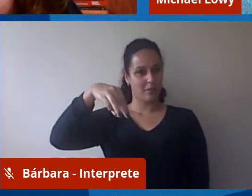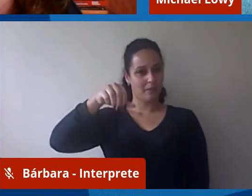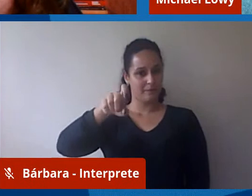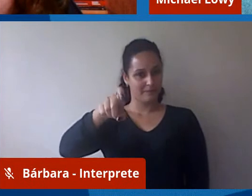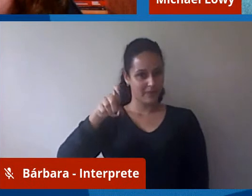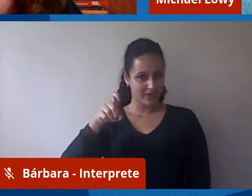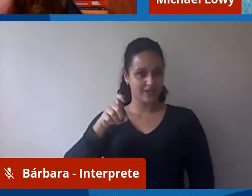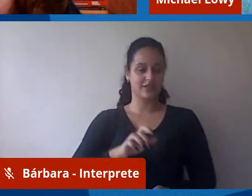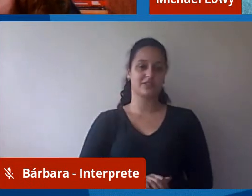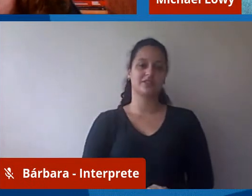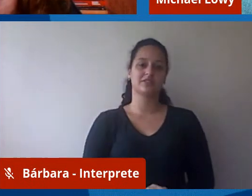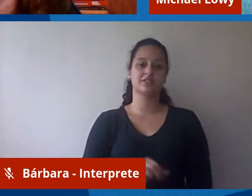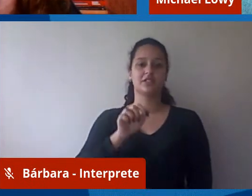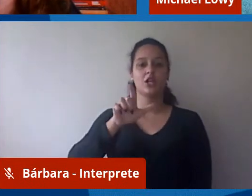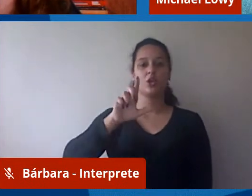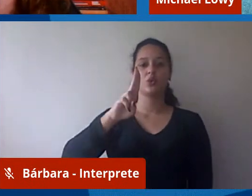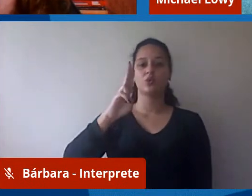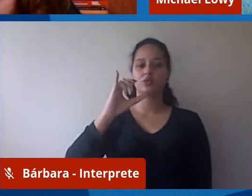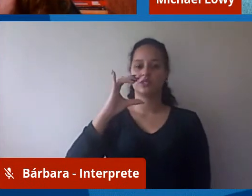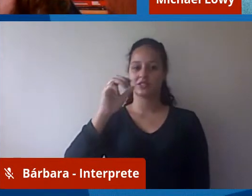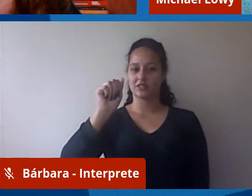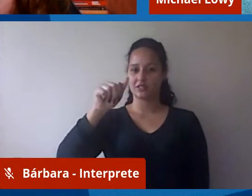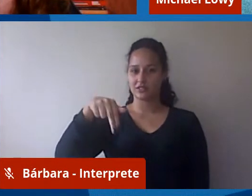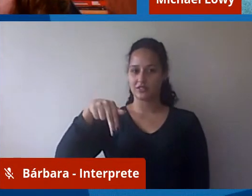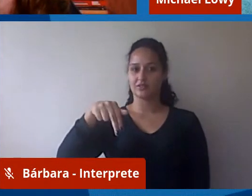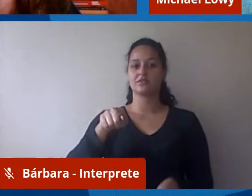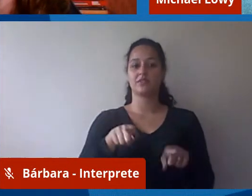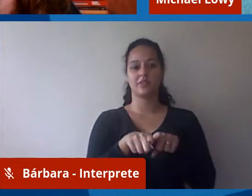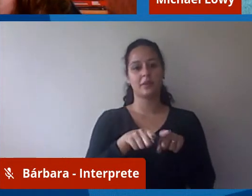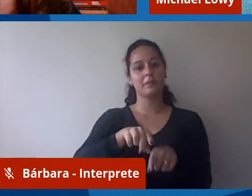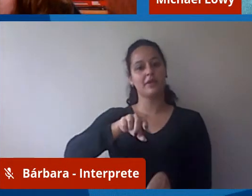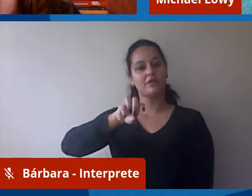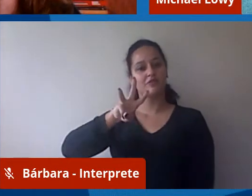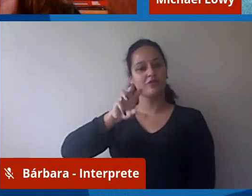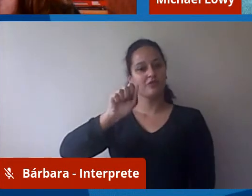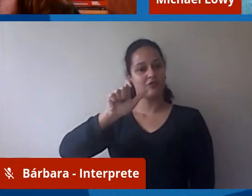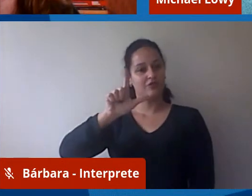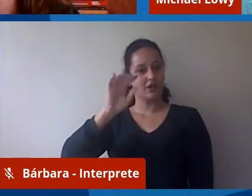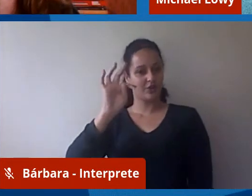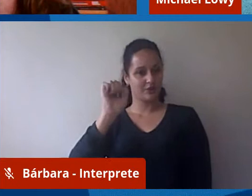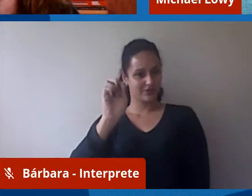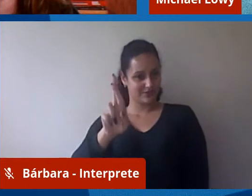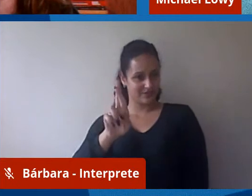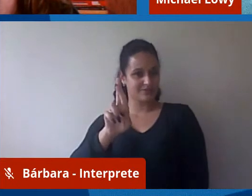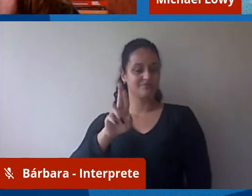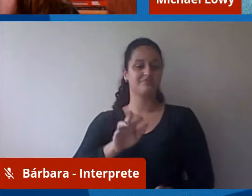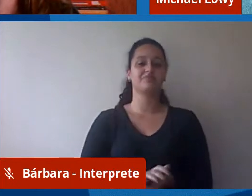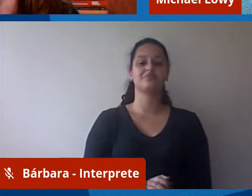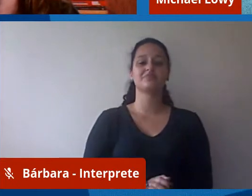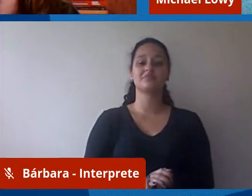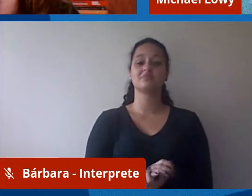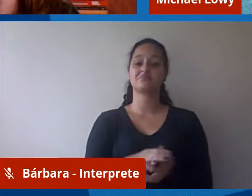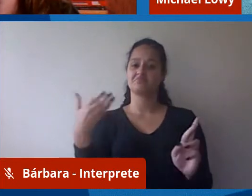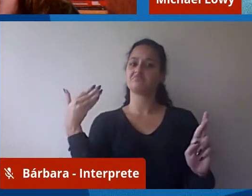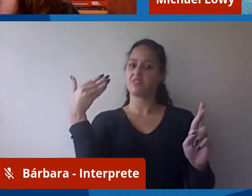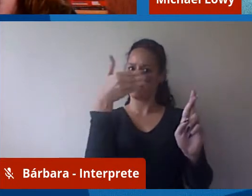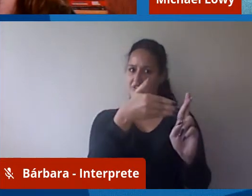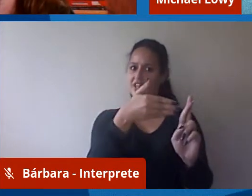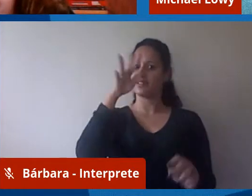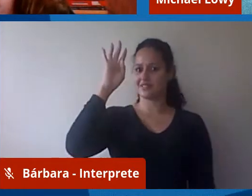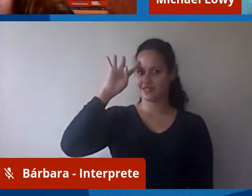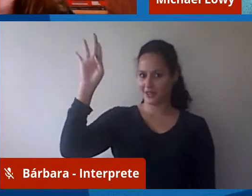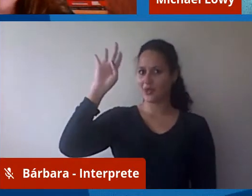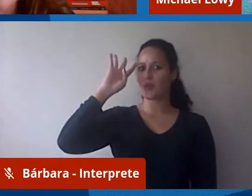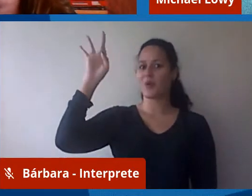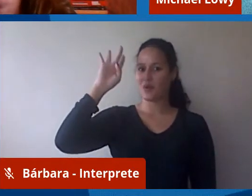e Lucian Goldman, além de Walter Benjamin. tornou-se uma referência teórica também para